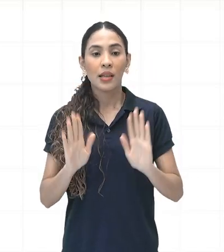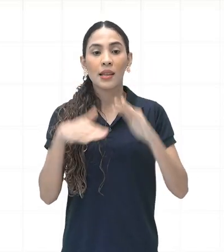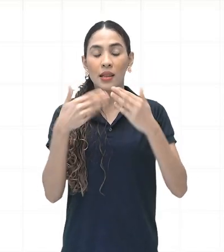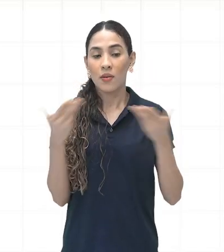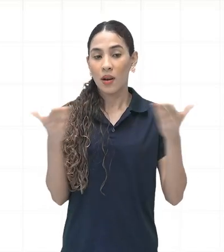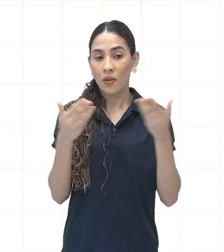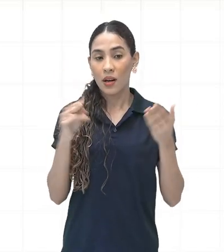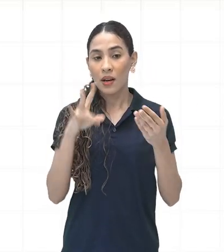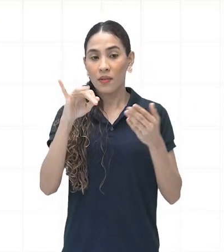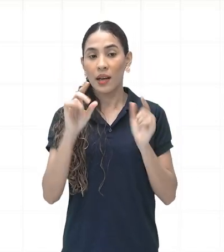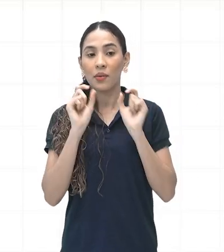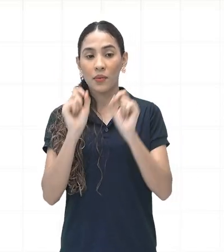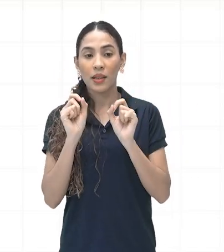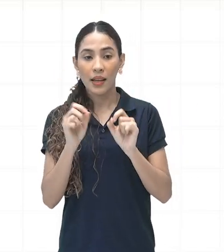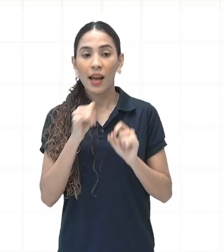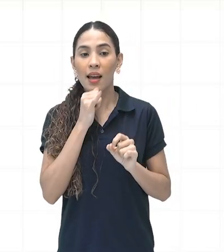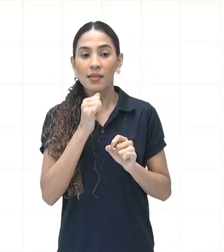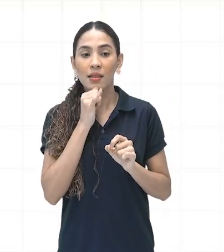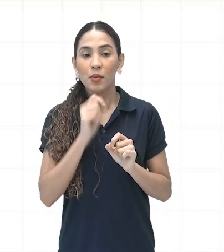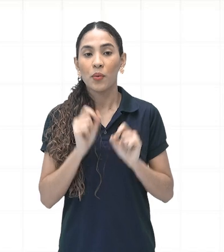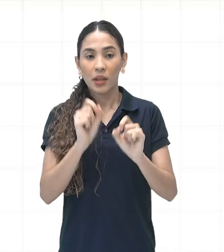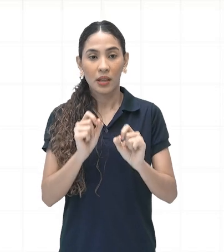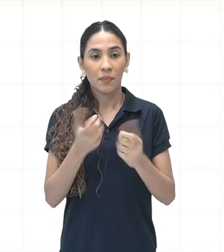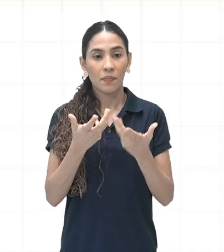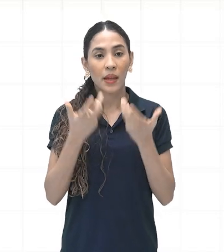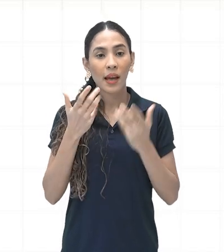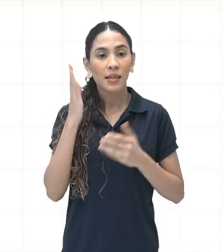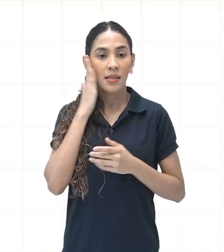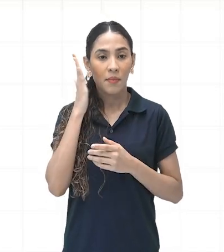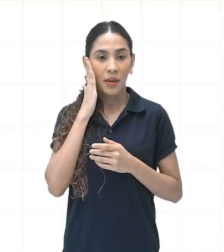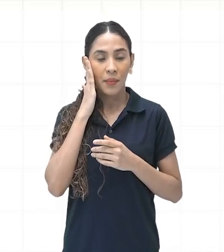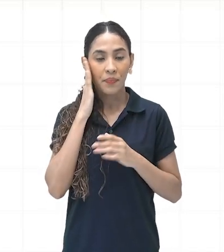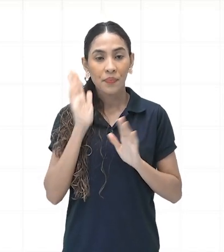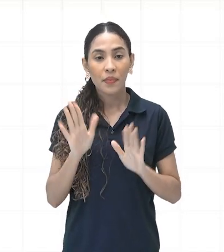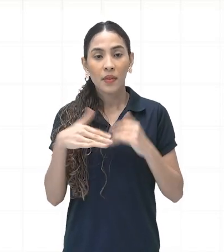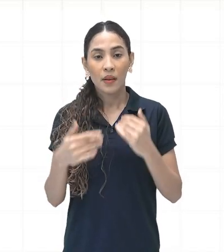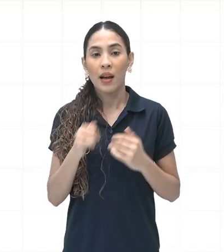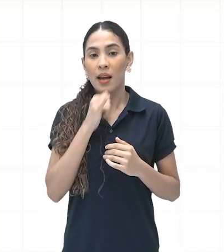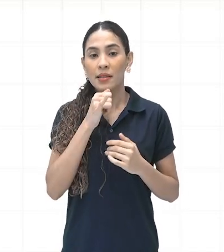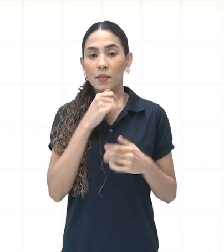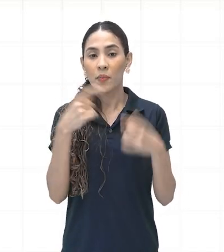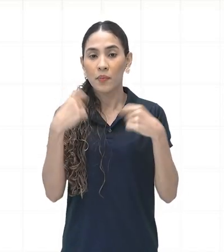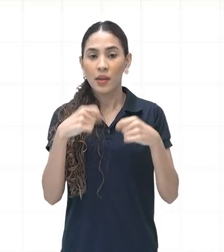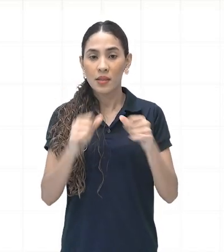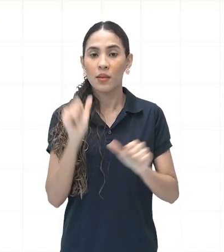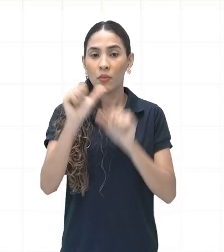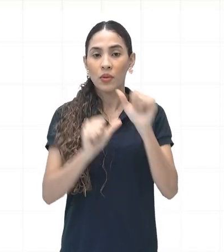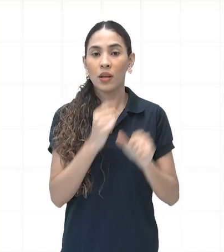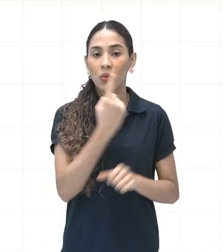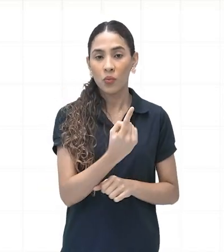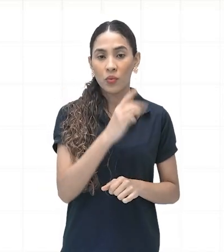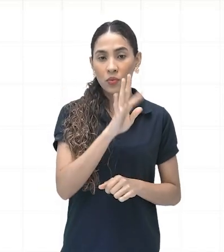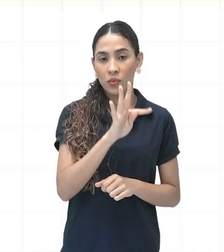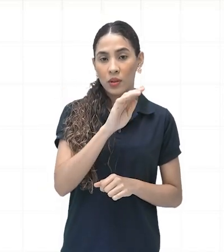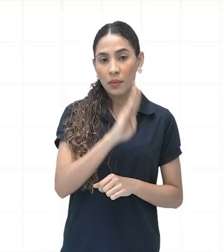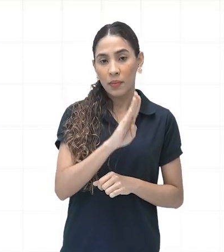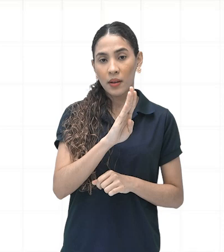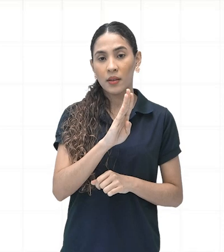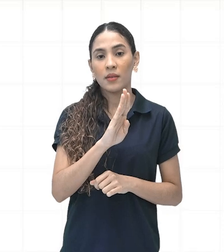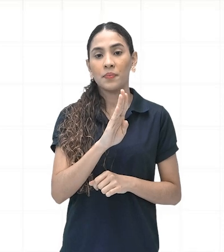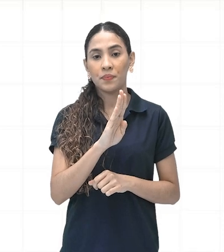a gente vai verificar o que a nossa pergunta quer saber. Olha só, eu preciso transformar 1